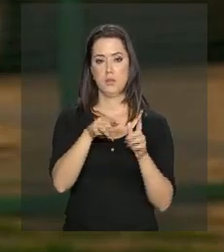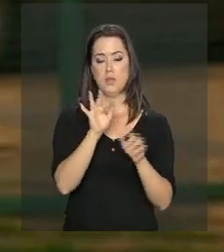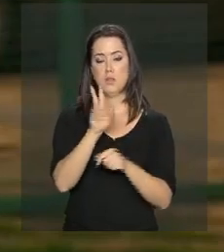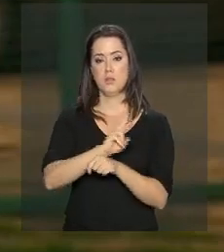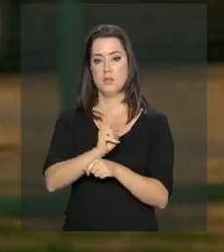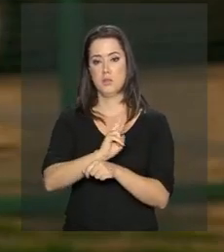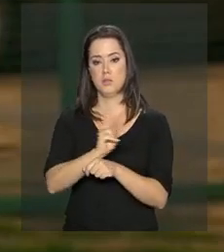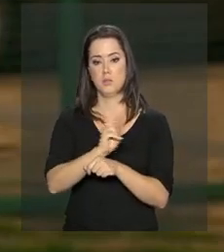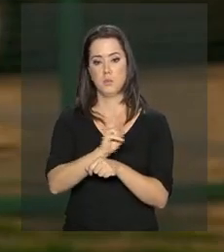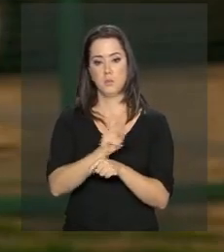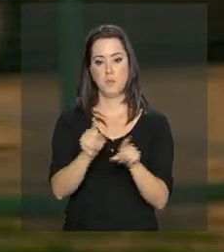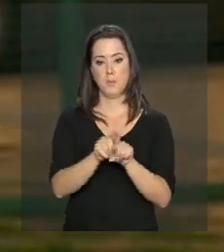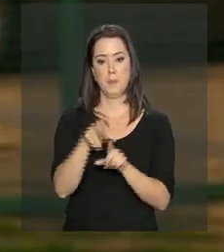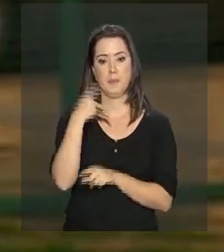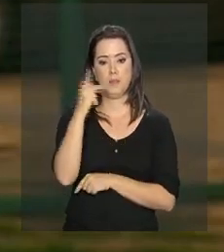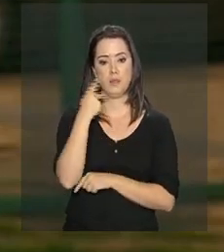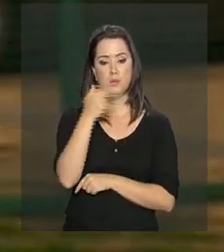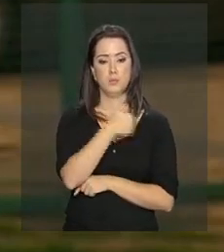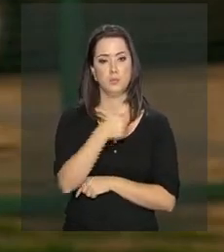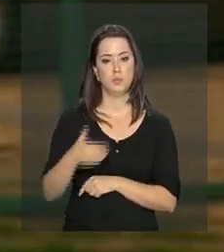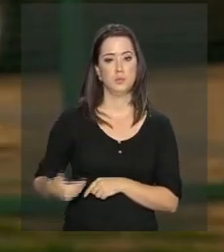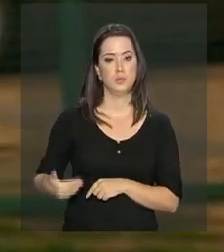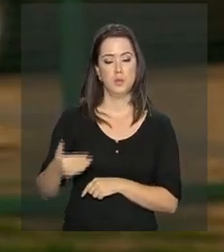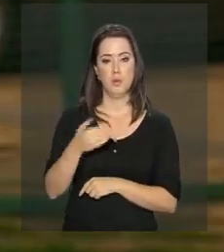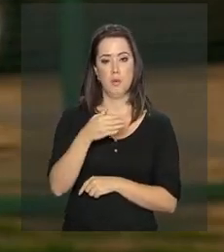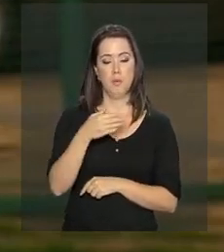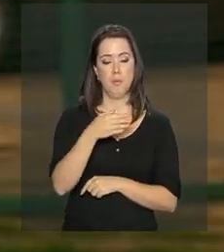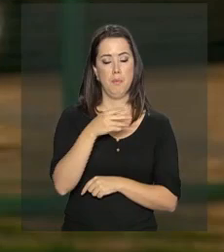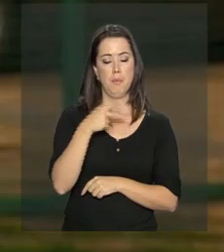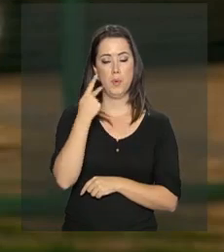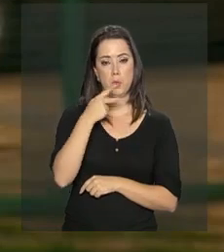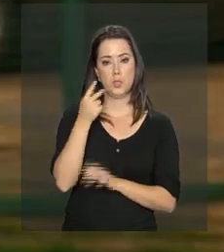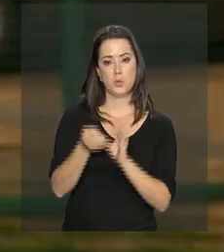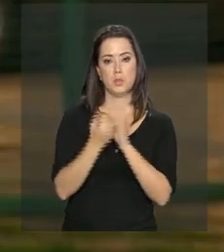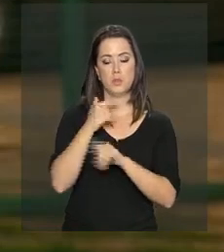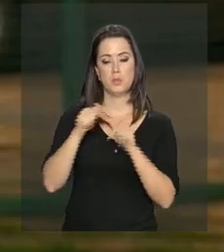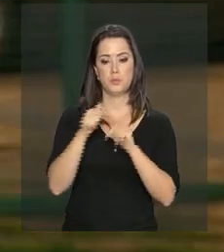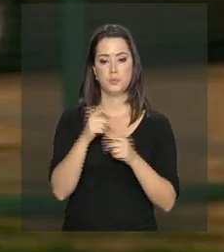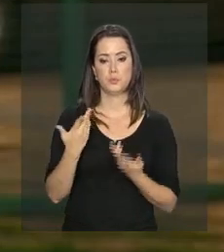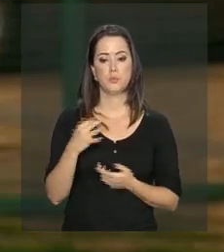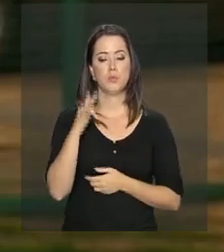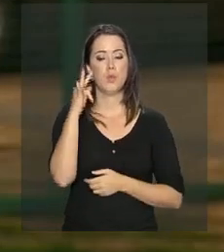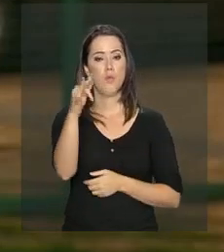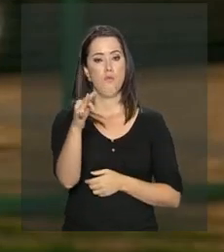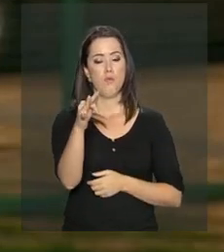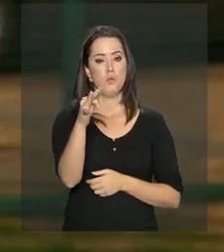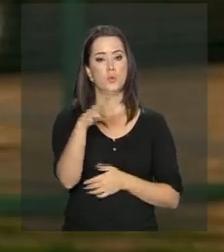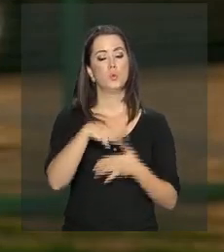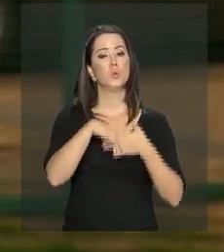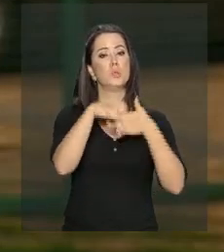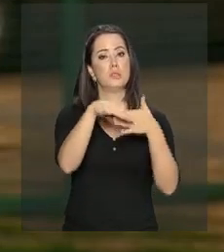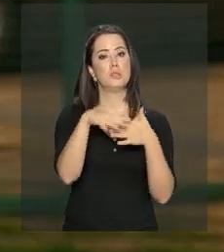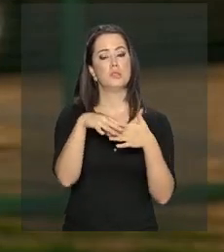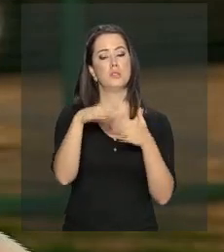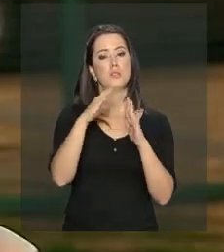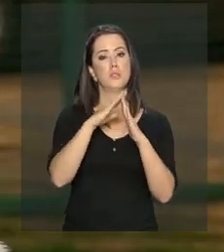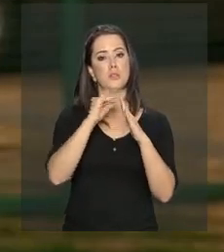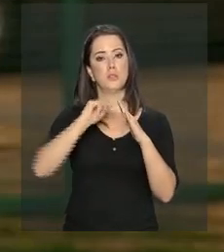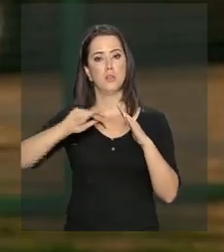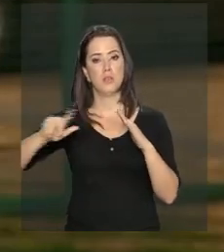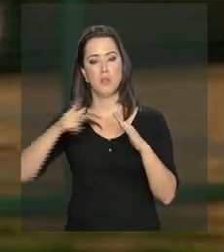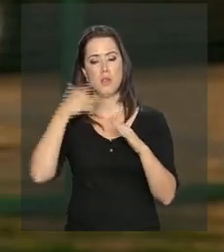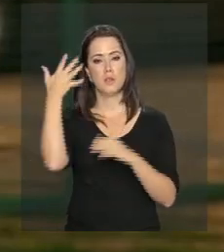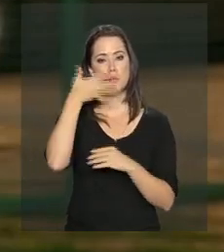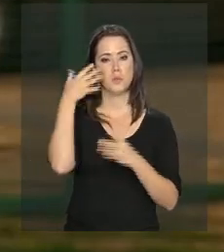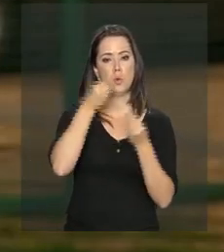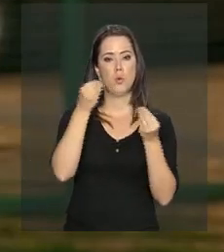ea parte de políticas públicas para emprego o futuro chefe da casa civil explicou ainda como vai funcionar